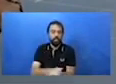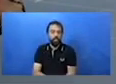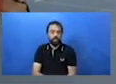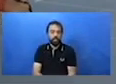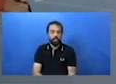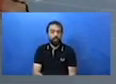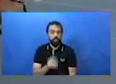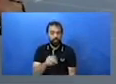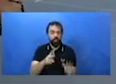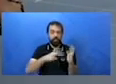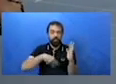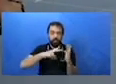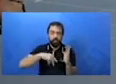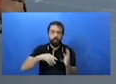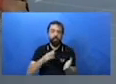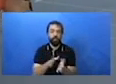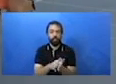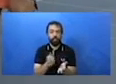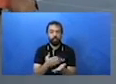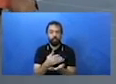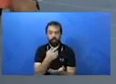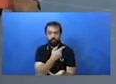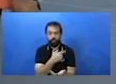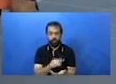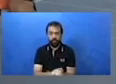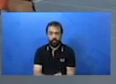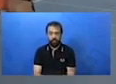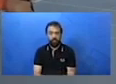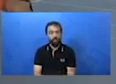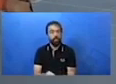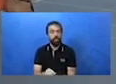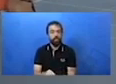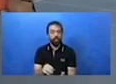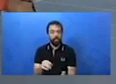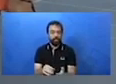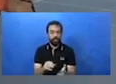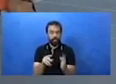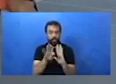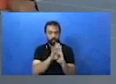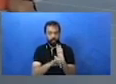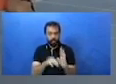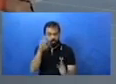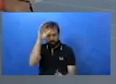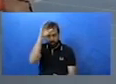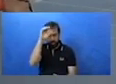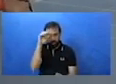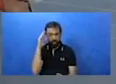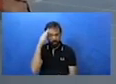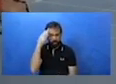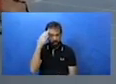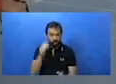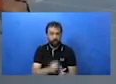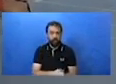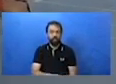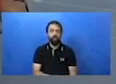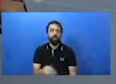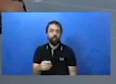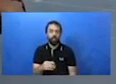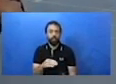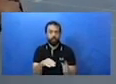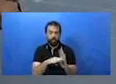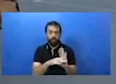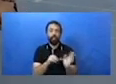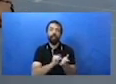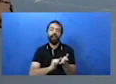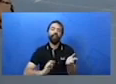e 54 e 55. Nós fizemos o entender o texto juntos e vocês vão fazer a tarefa, os exercícios 1, 2